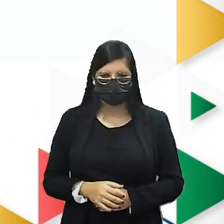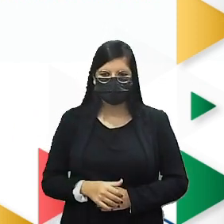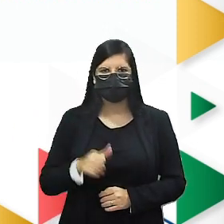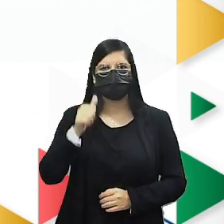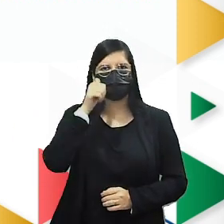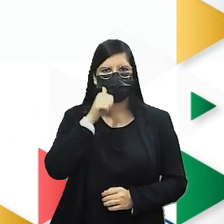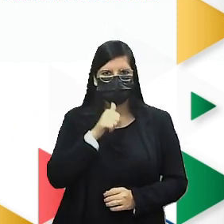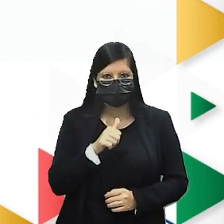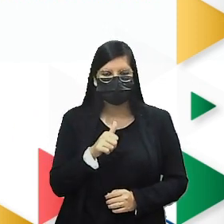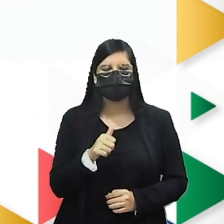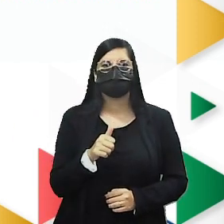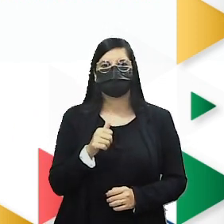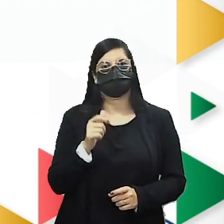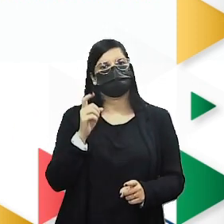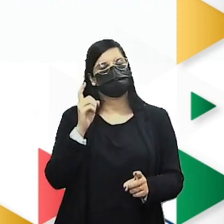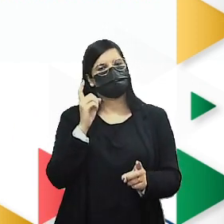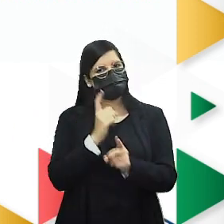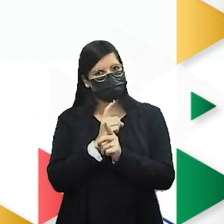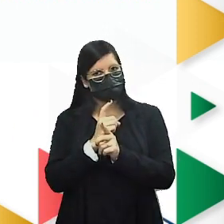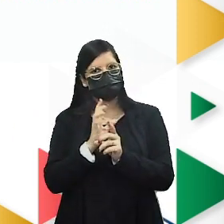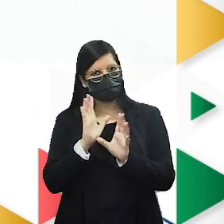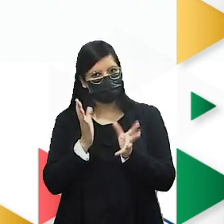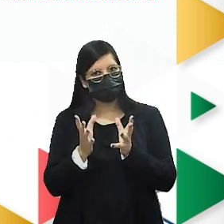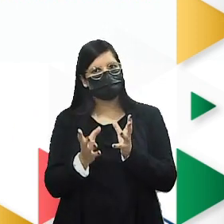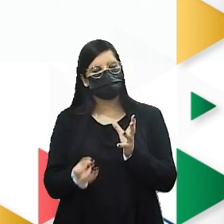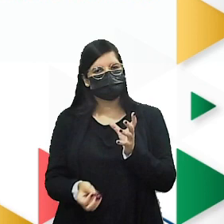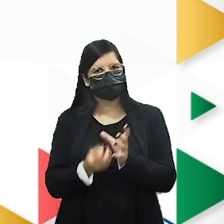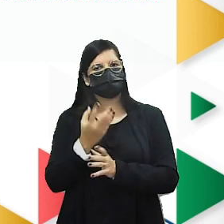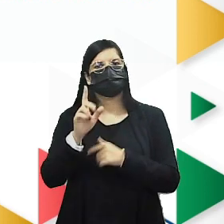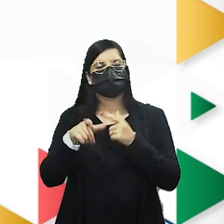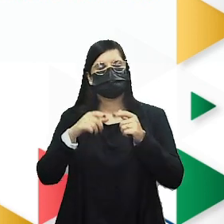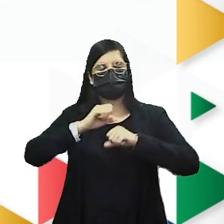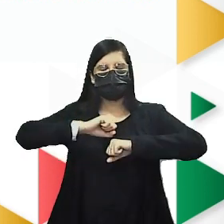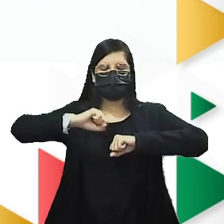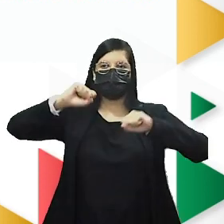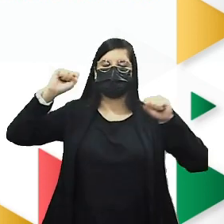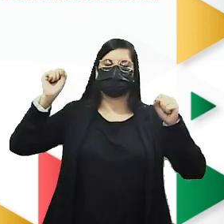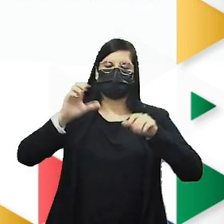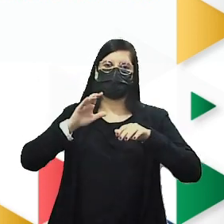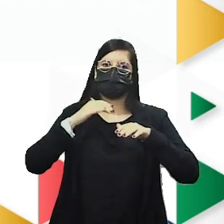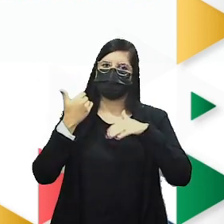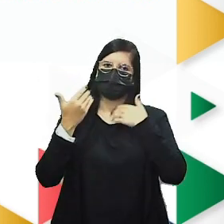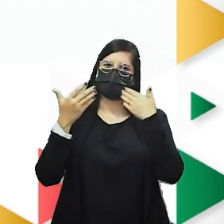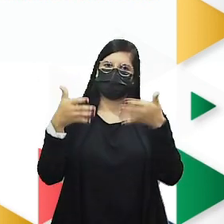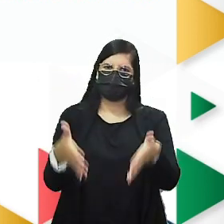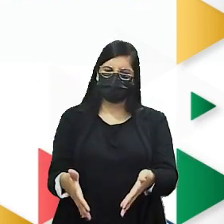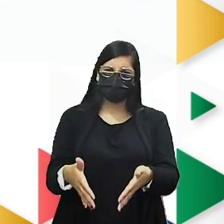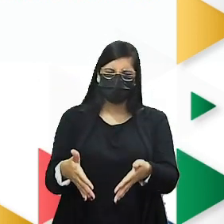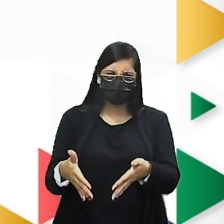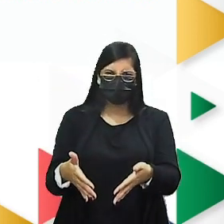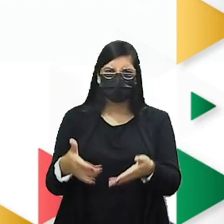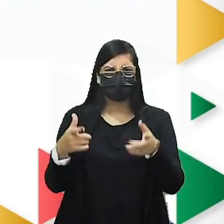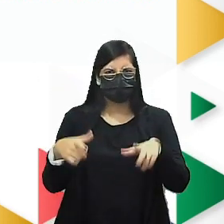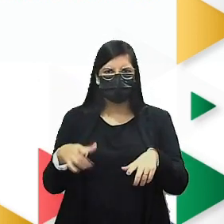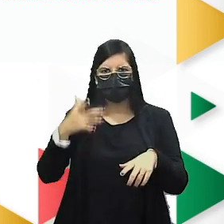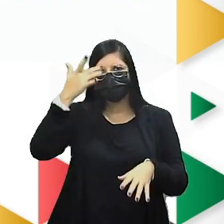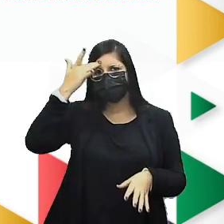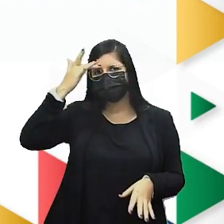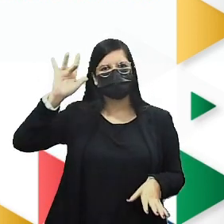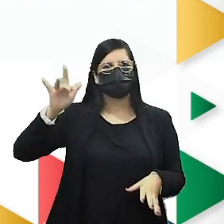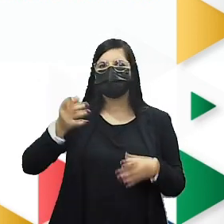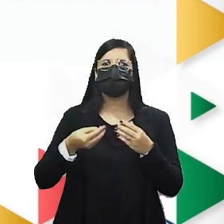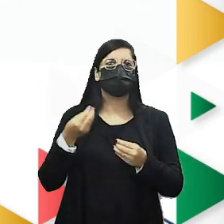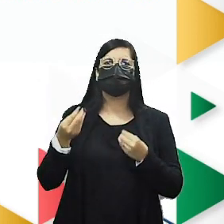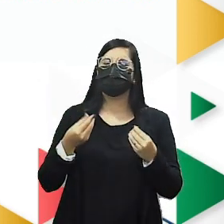aparecia lá, né, os funcionários, enfim. Depois eles acordavam no cemitério sem saber o que aconteceu, o que foi que eles fizeram, não sabe, eles